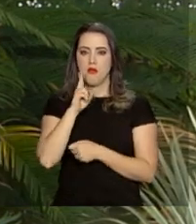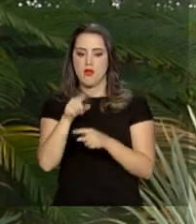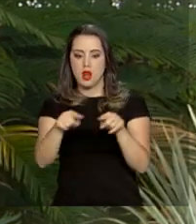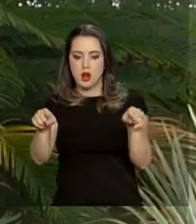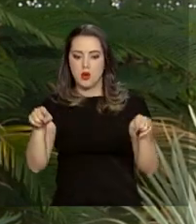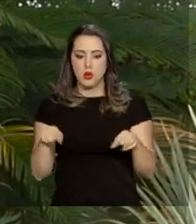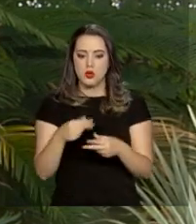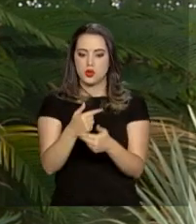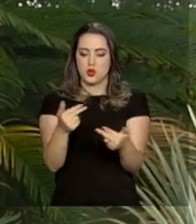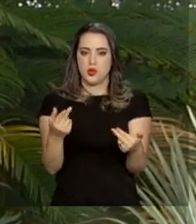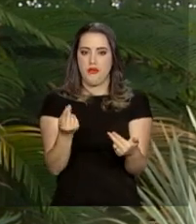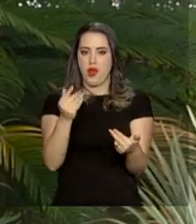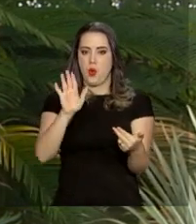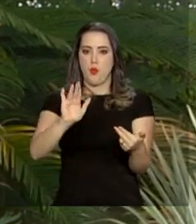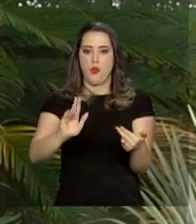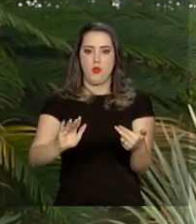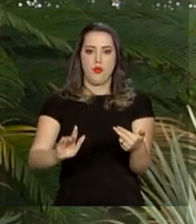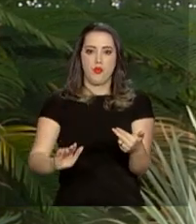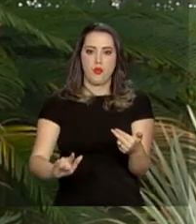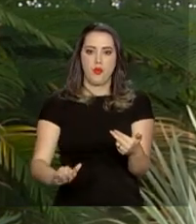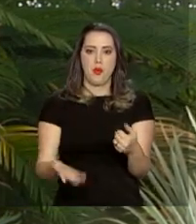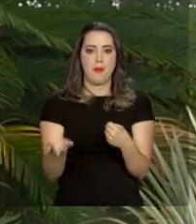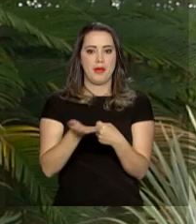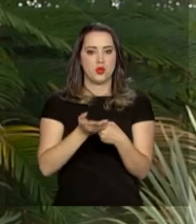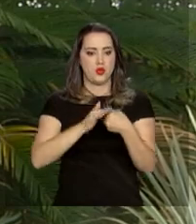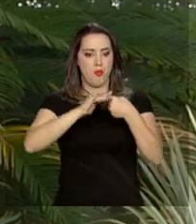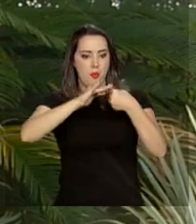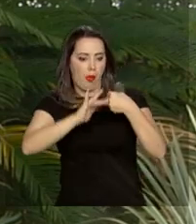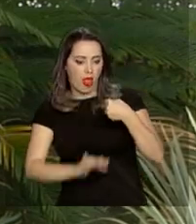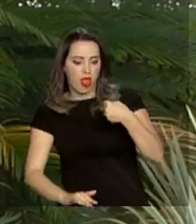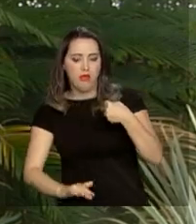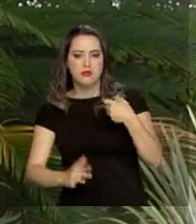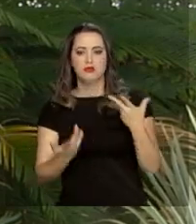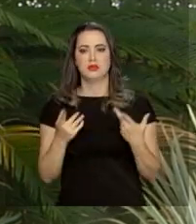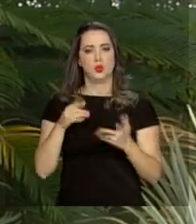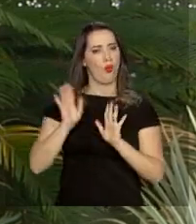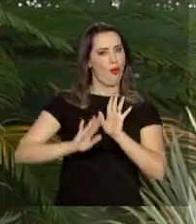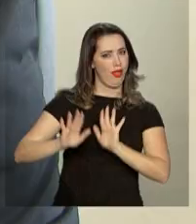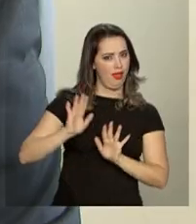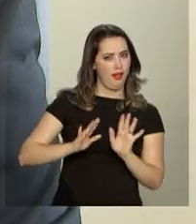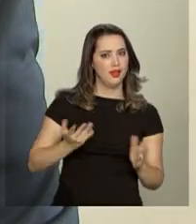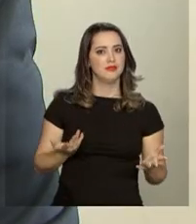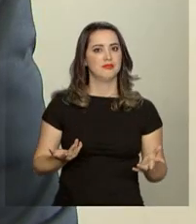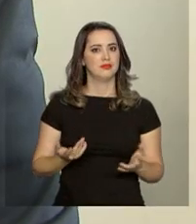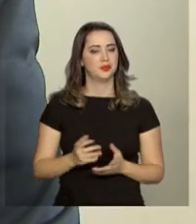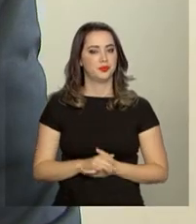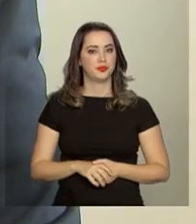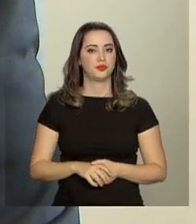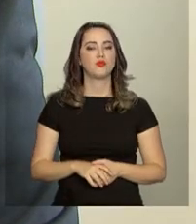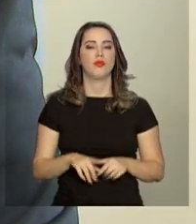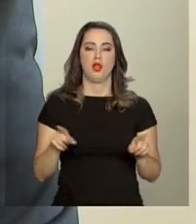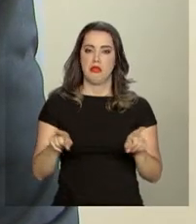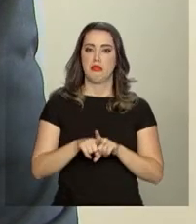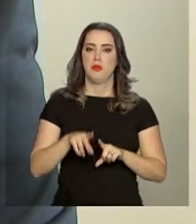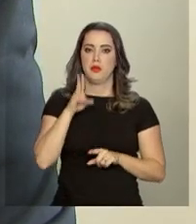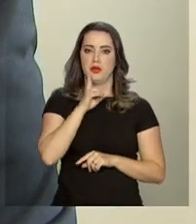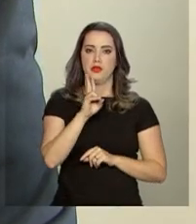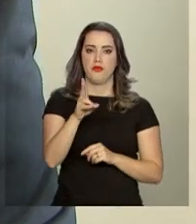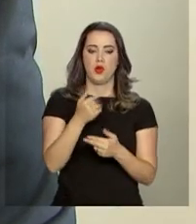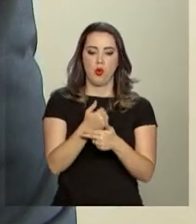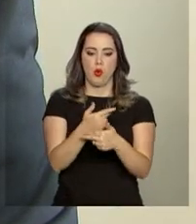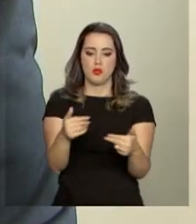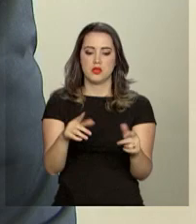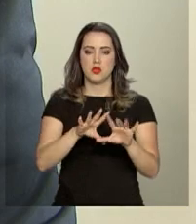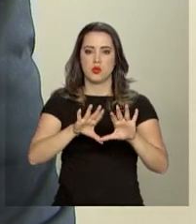estiver muito barata com o preço médio abaixo do valor de mercado é melhor desconfiar vale também conferir as condições da embalagem